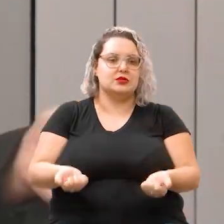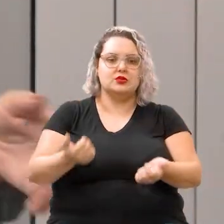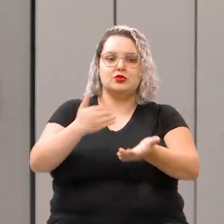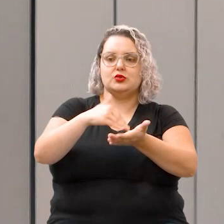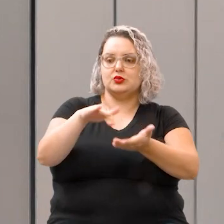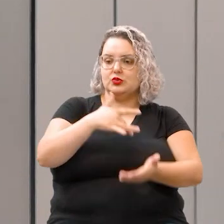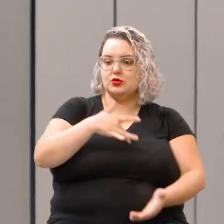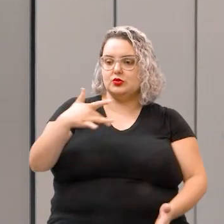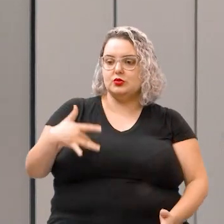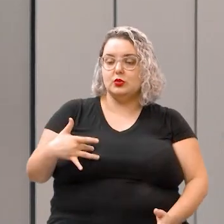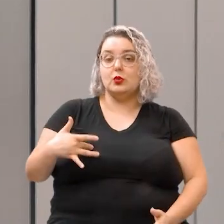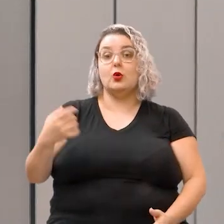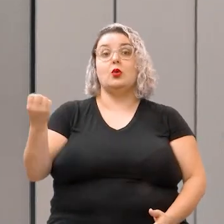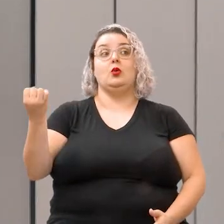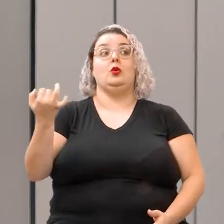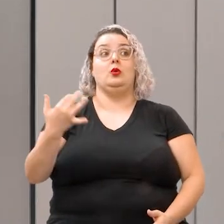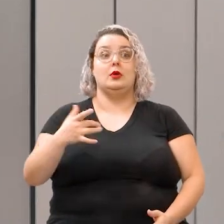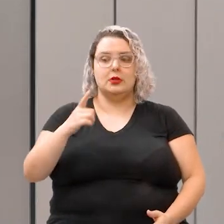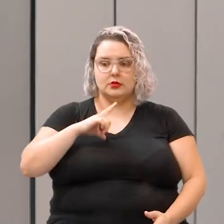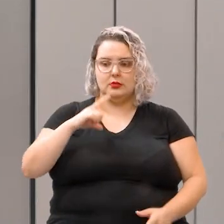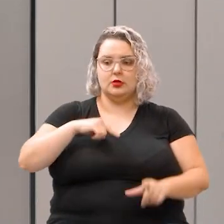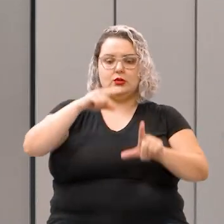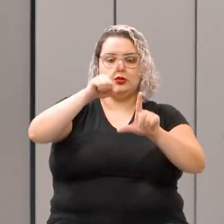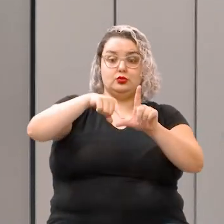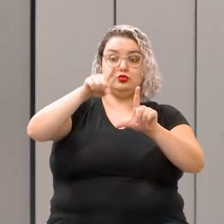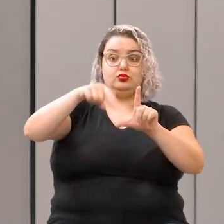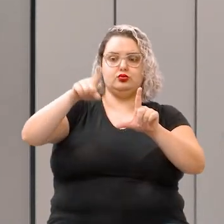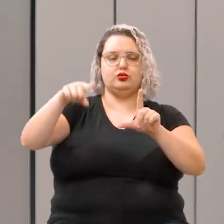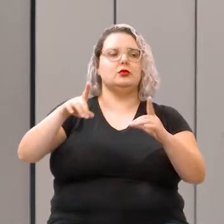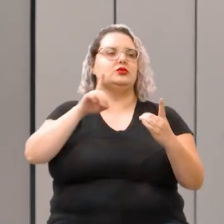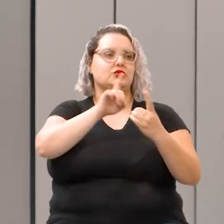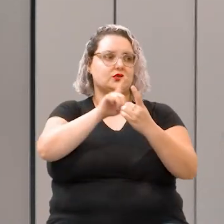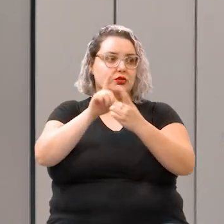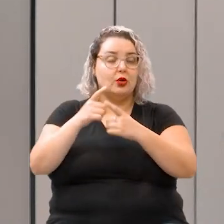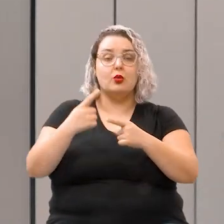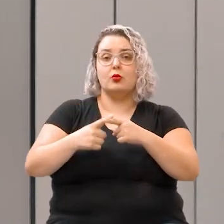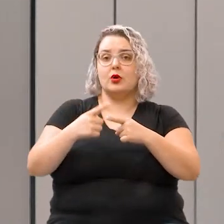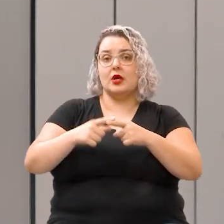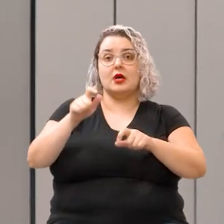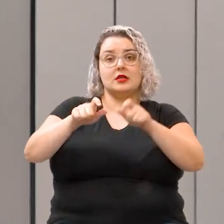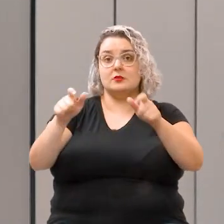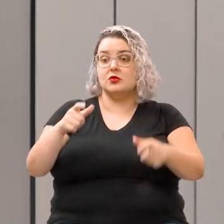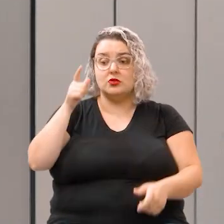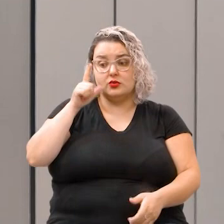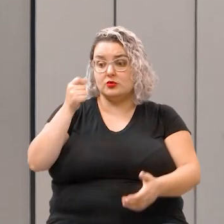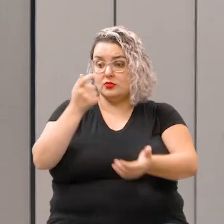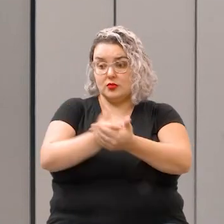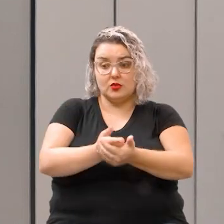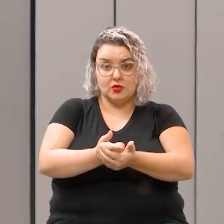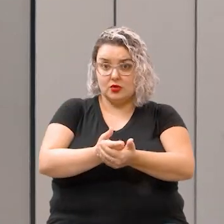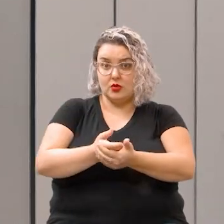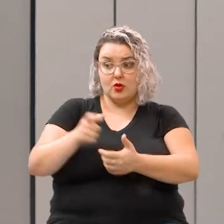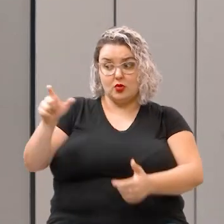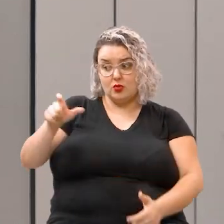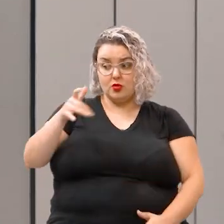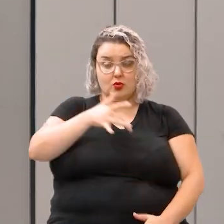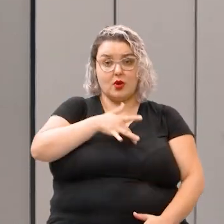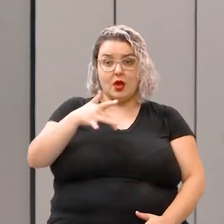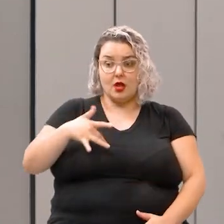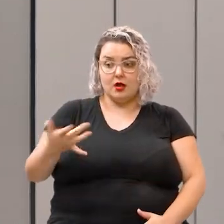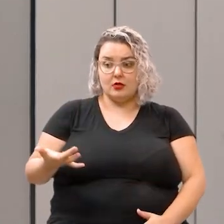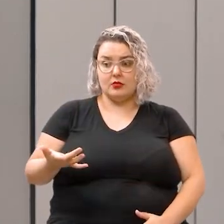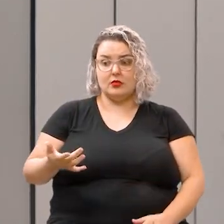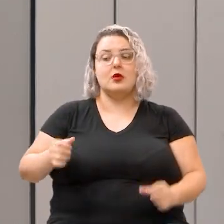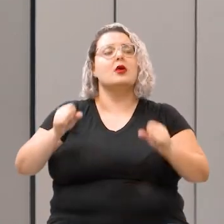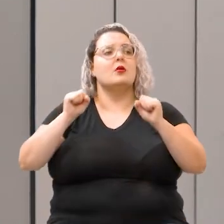de saúde, o quanto a gente teve pico de aumento de atendimento, até porque as pessoas não conseguem mais pagar os seus convênios de saúde.